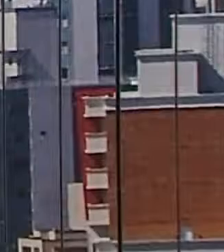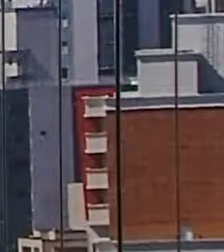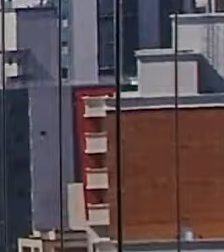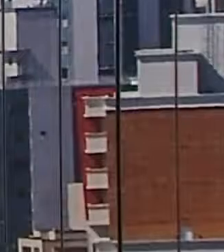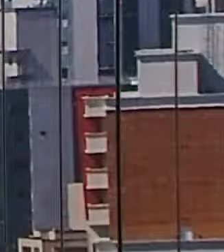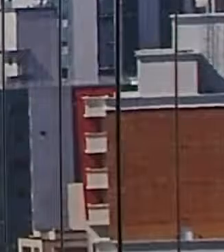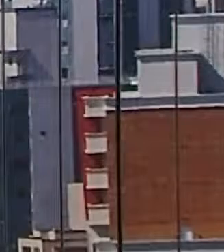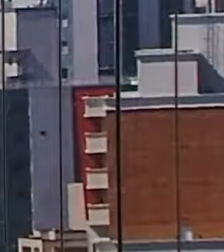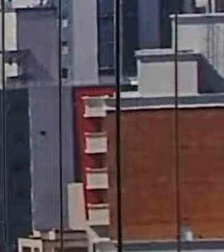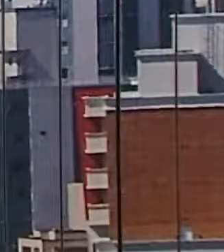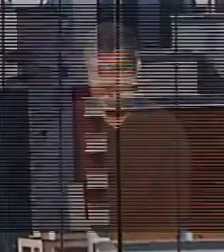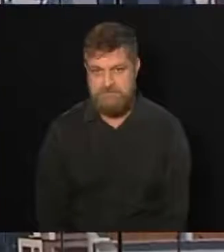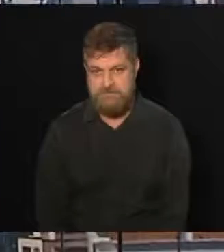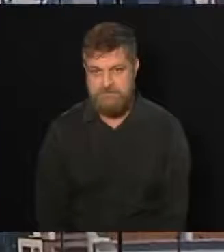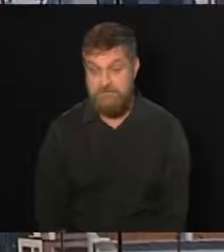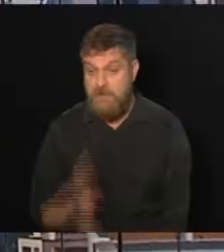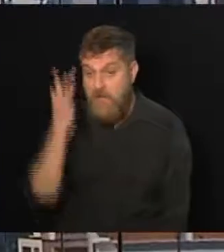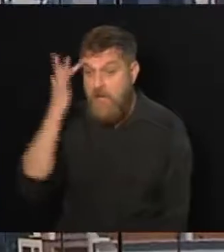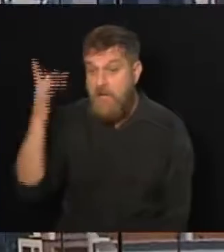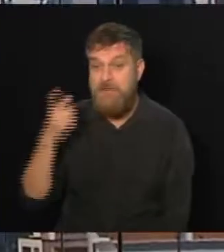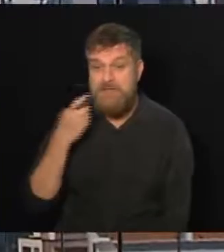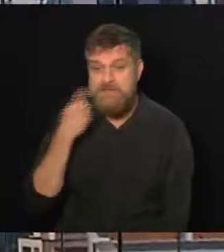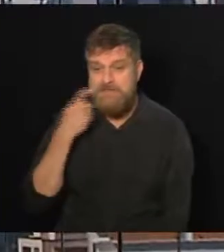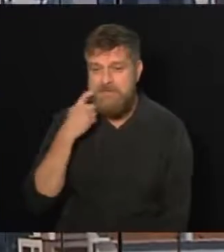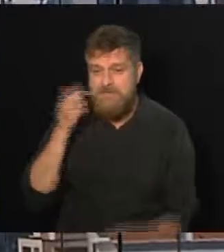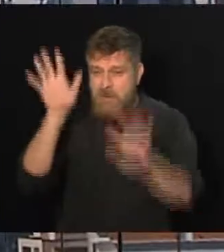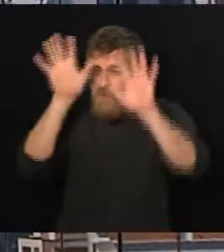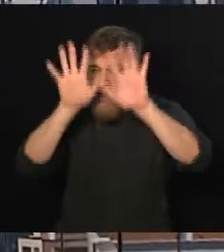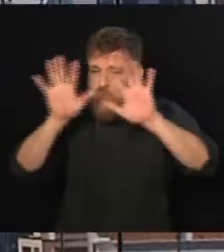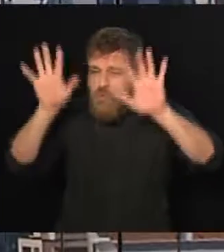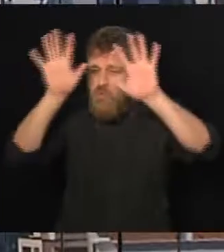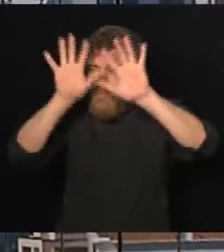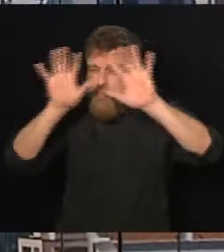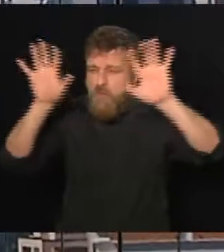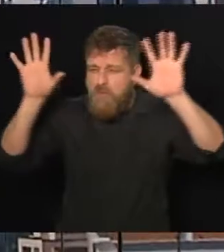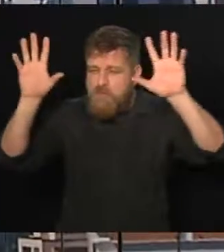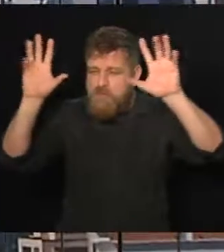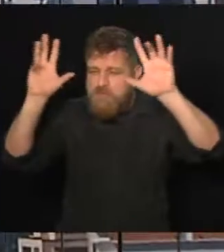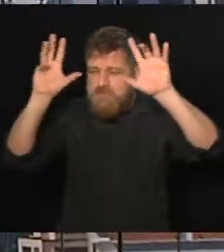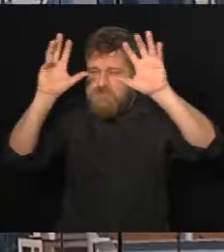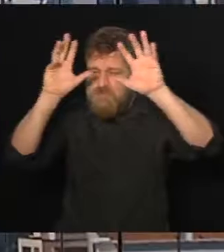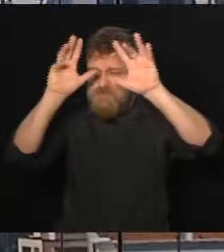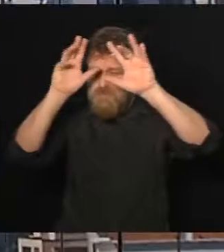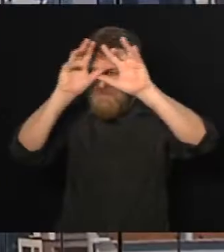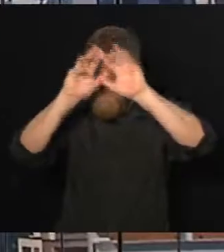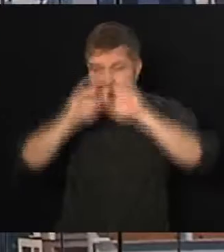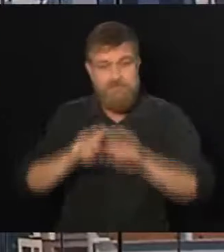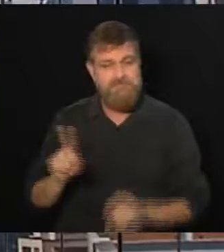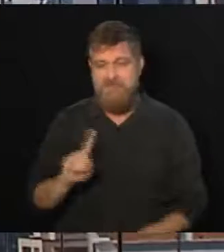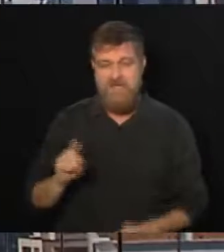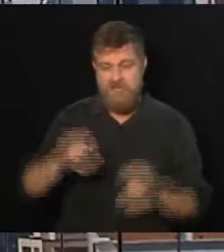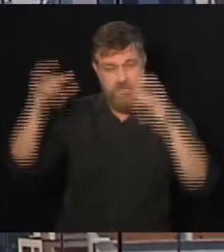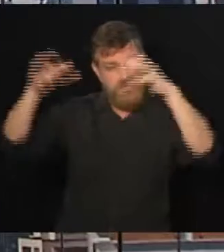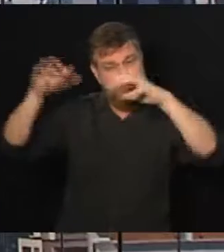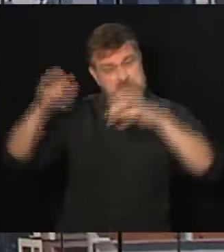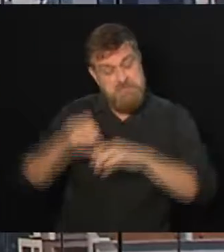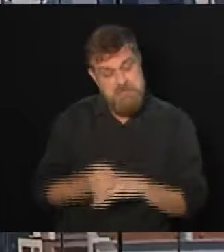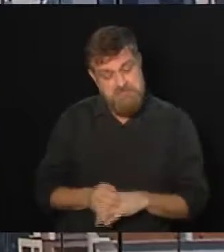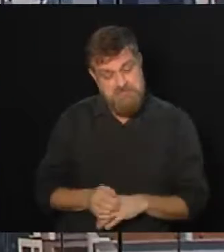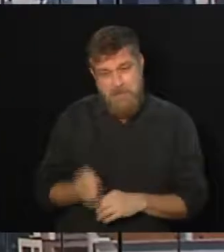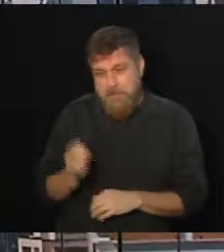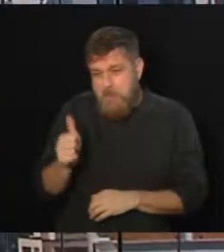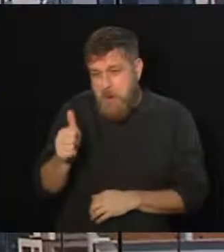Amanhã, sexta-feira, o dia fica nublado, com muitas nuvens, mas pouca possibilidade de chuva.